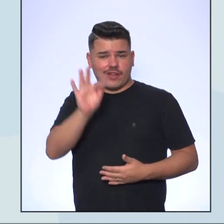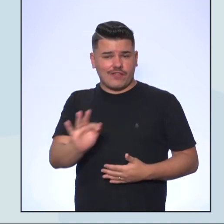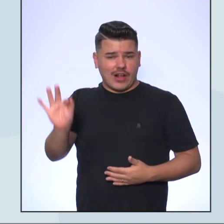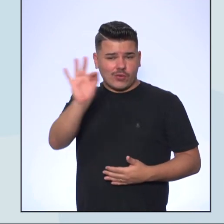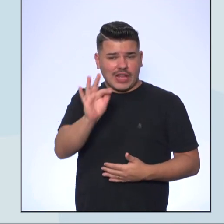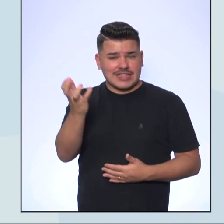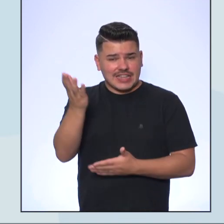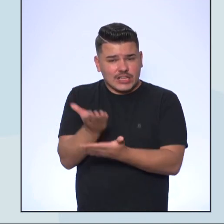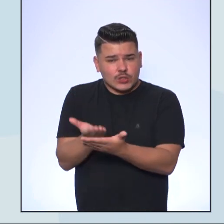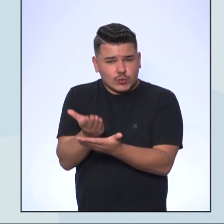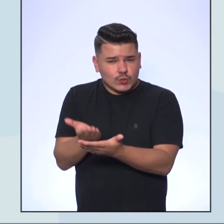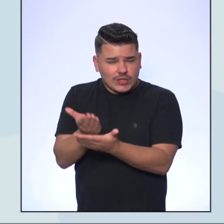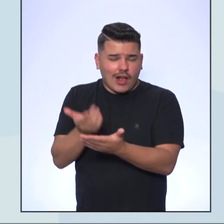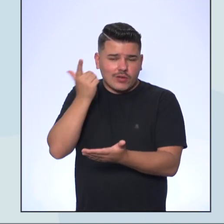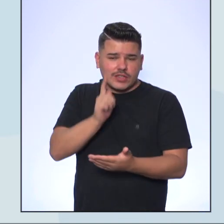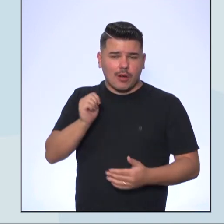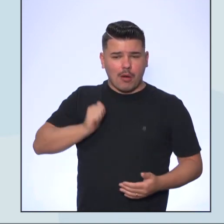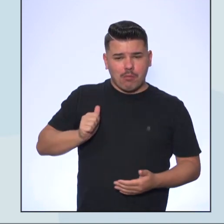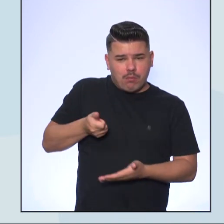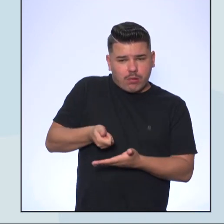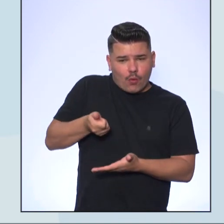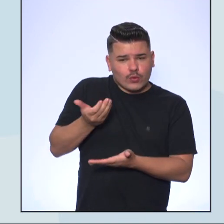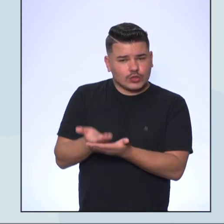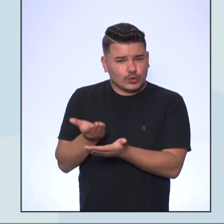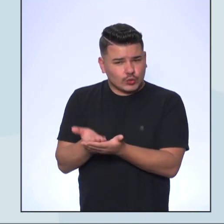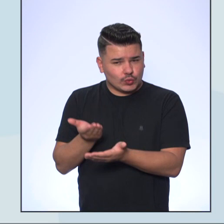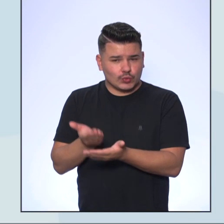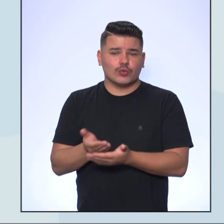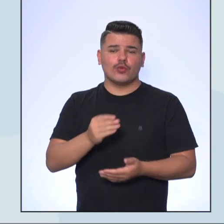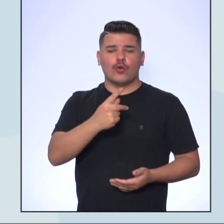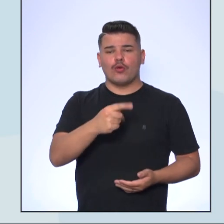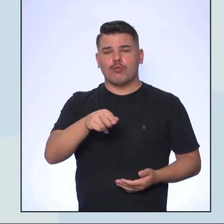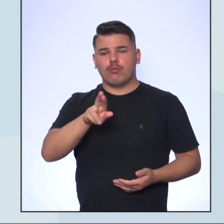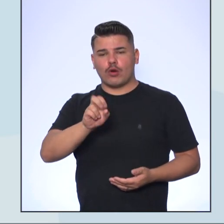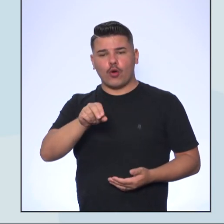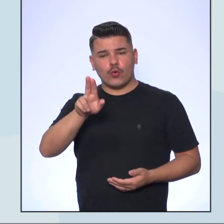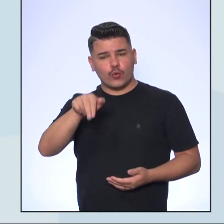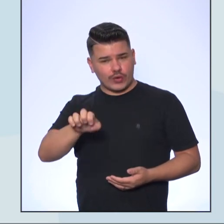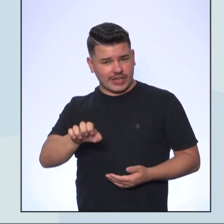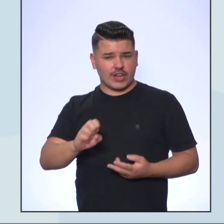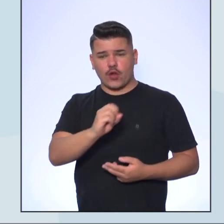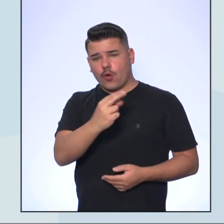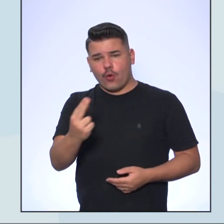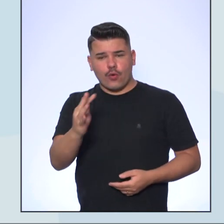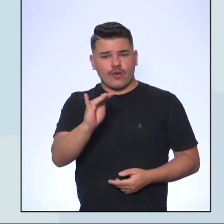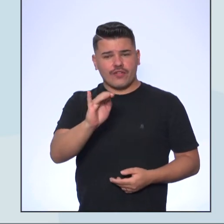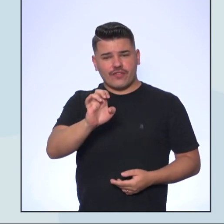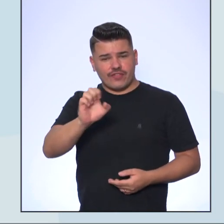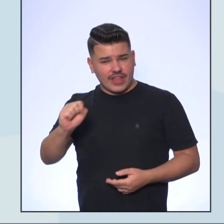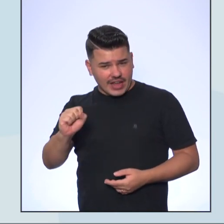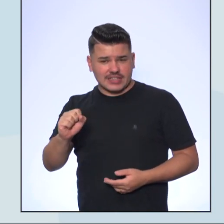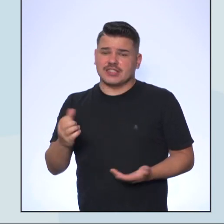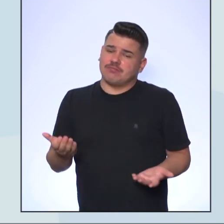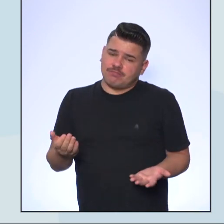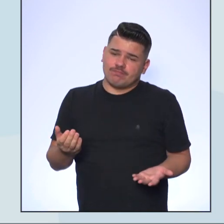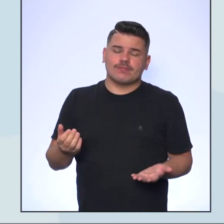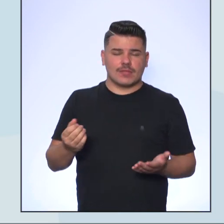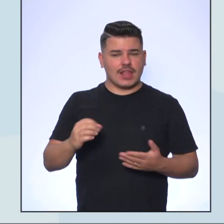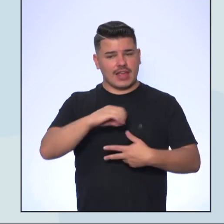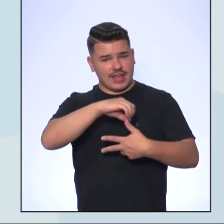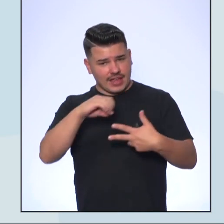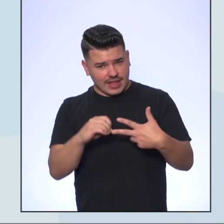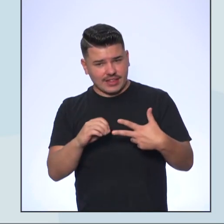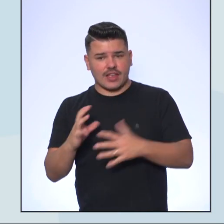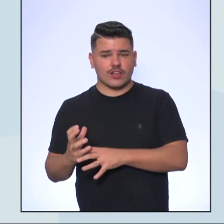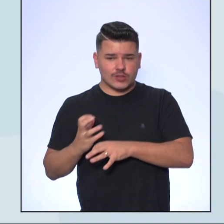por uma bolsa do ProUni, por exemplo, ou do FIES, tudo isso vai contar ponto para o Enem. Então, ela traz,